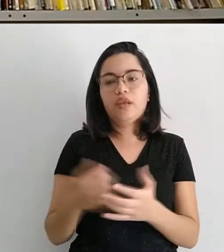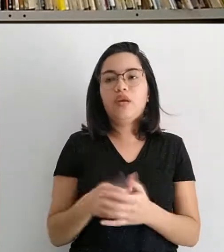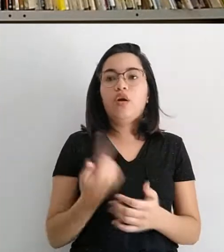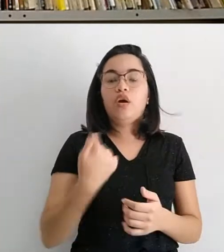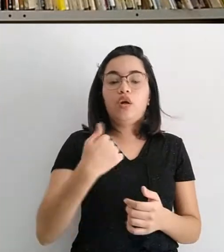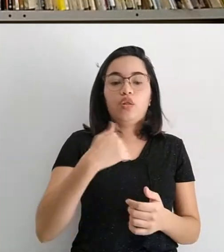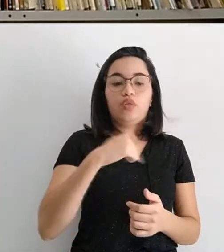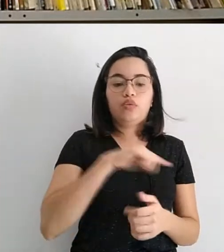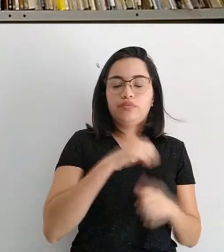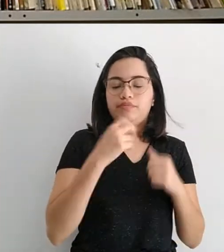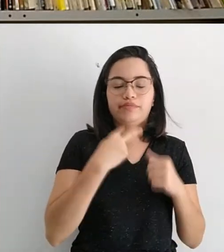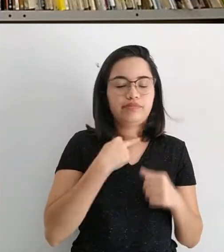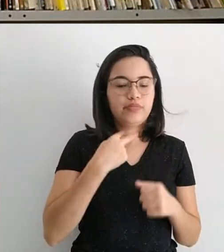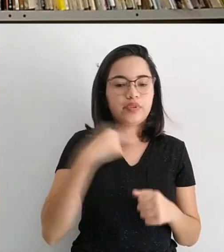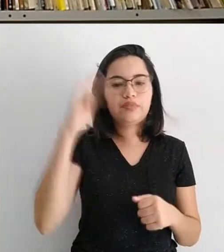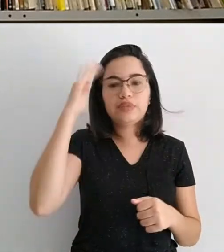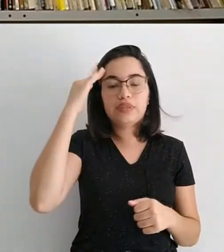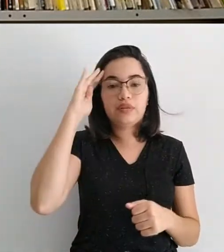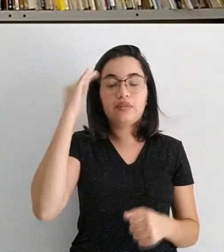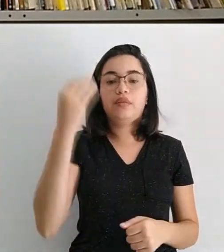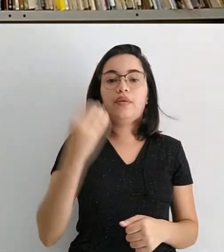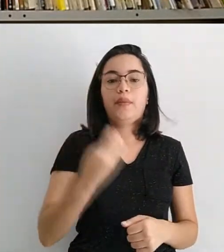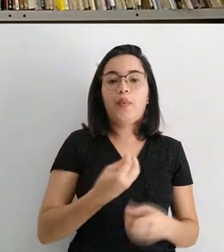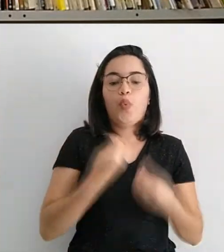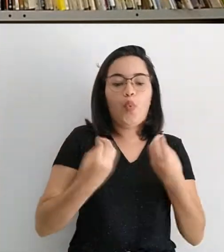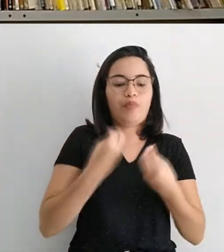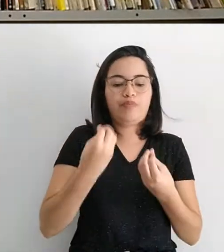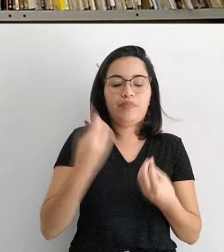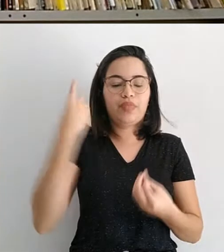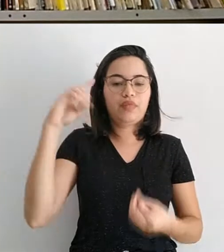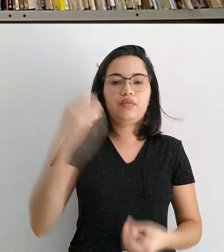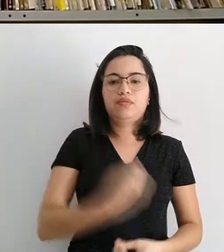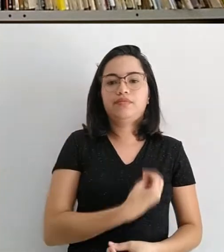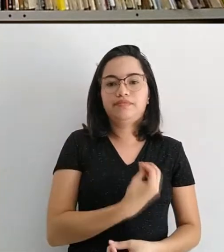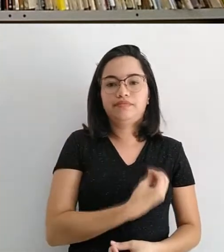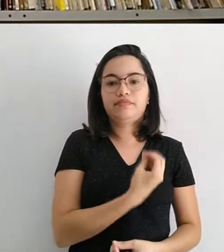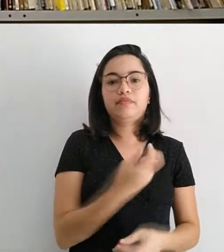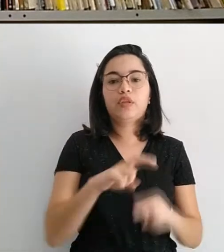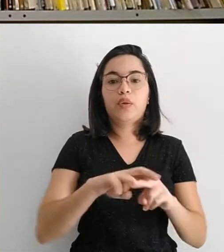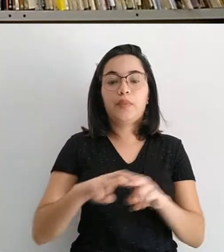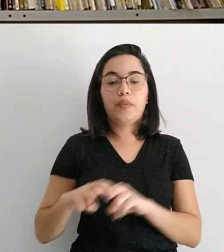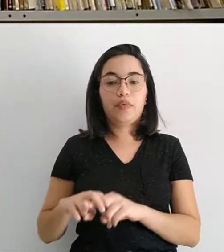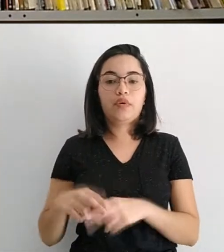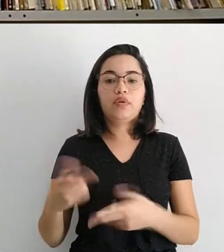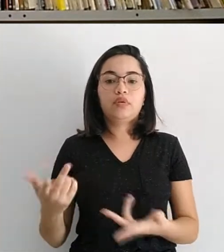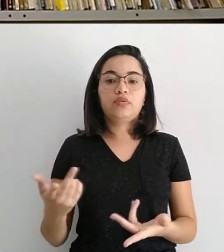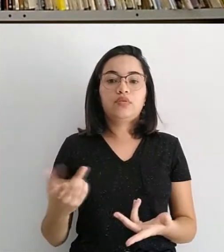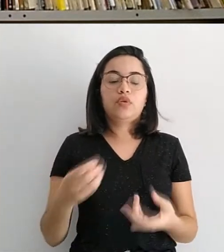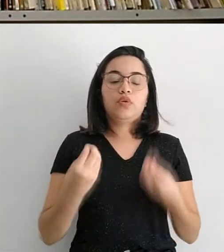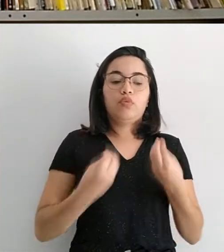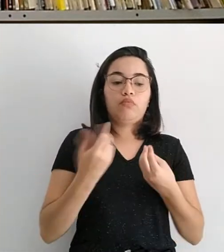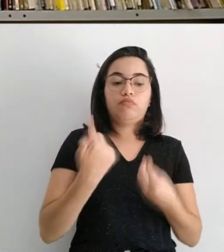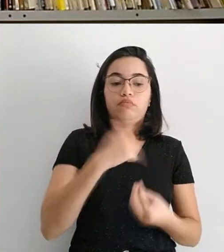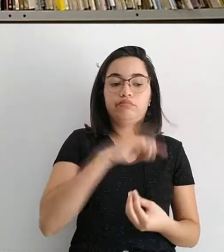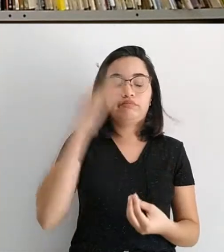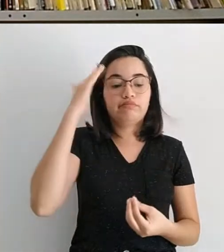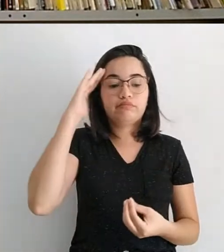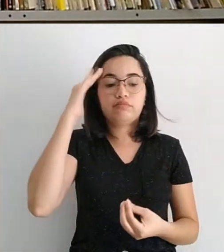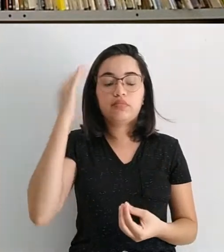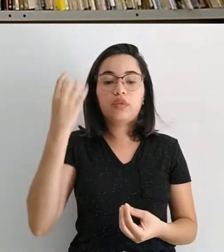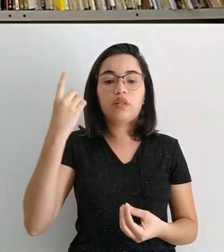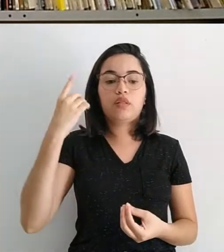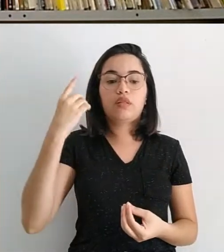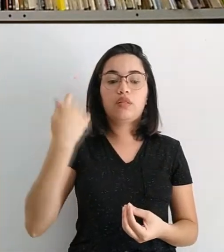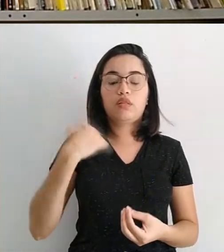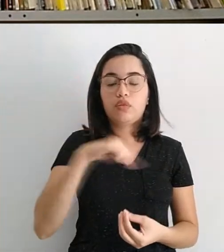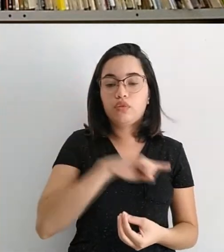entender essa maneira do existir de Deus. E por causa disso, por nós não entendermos,